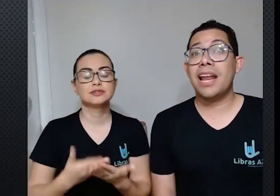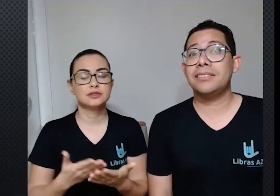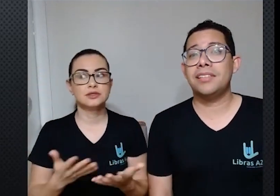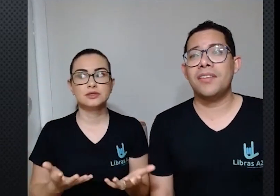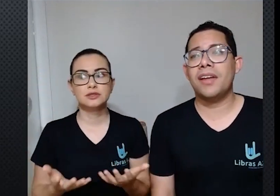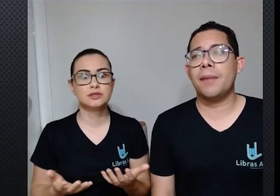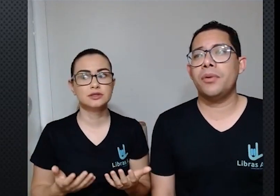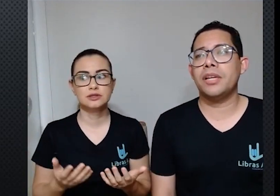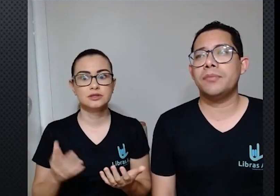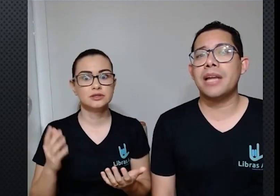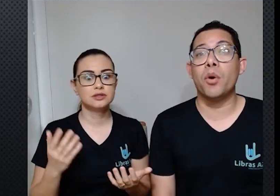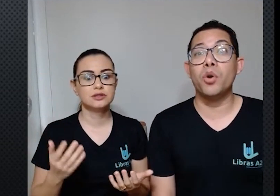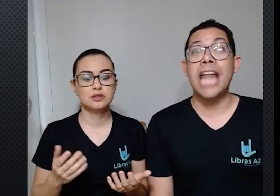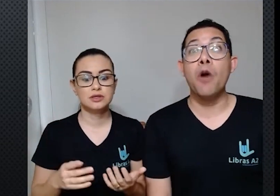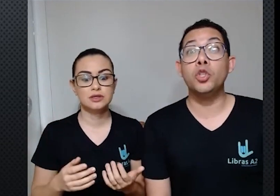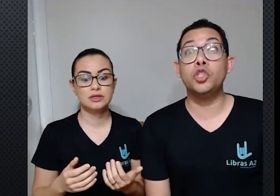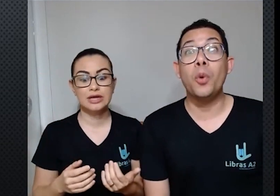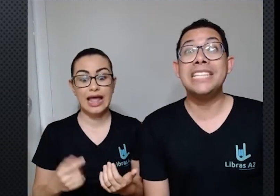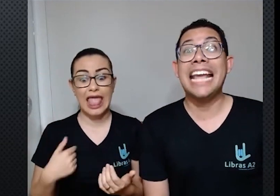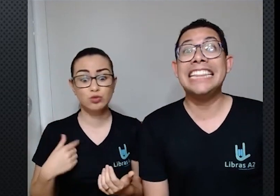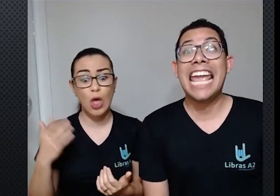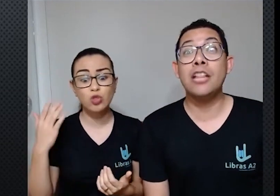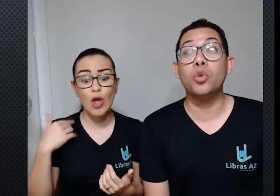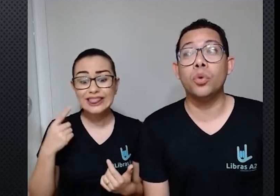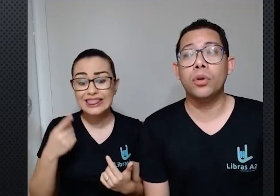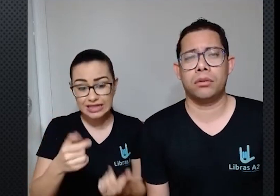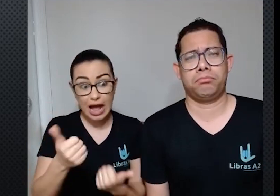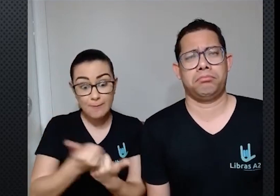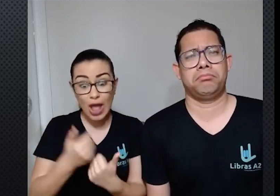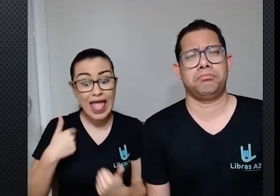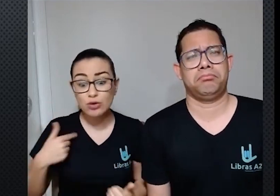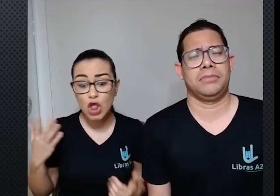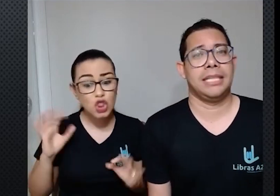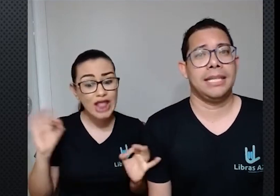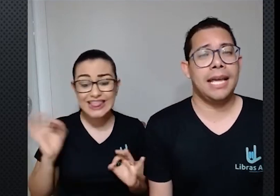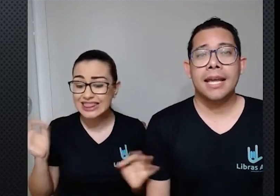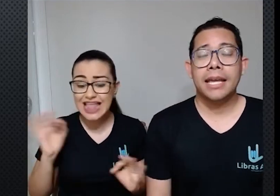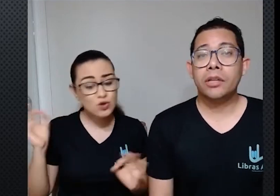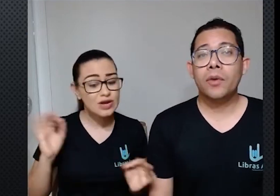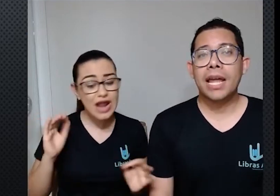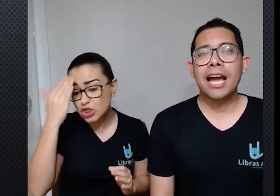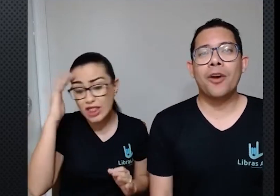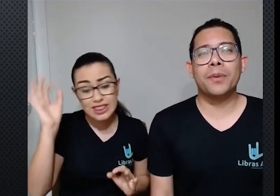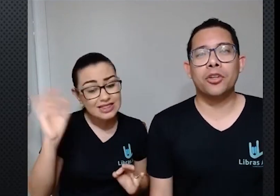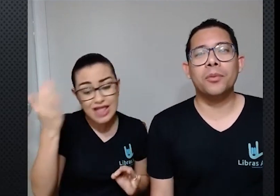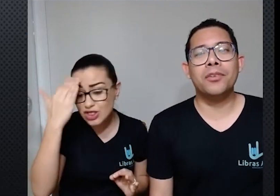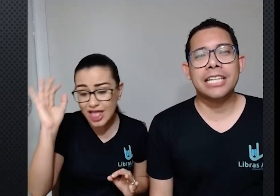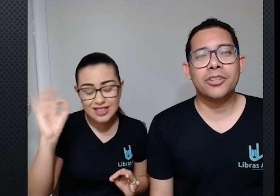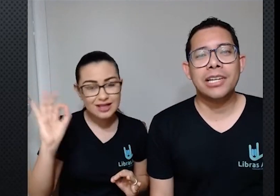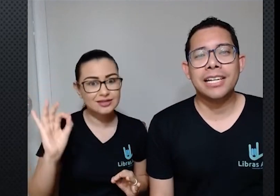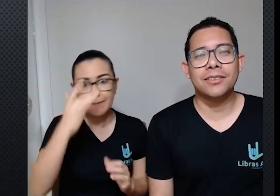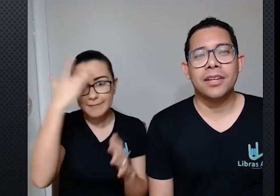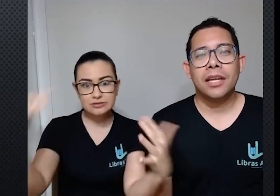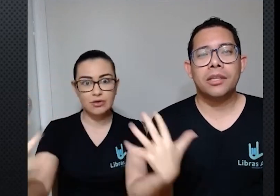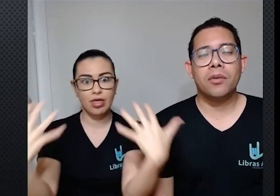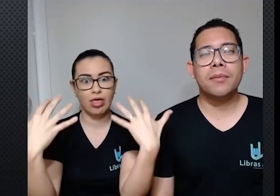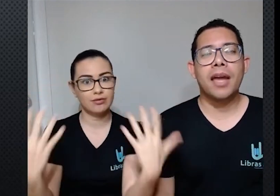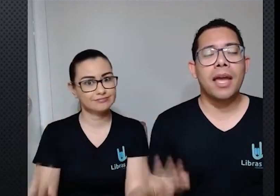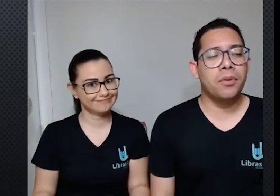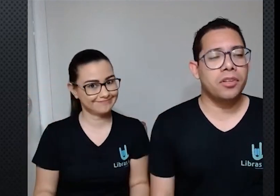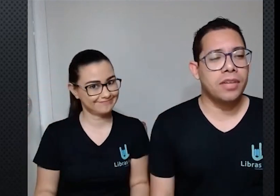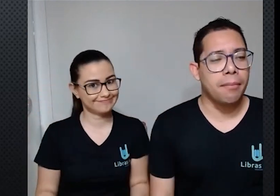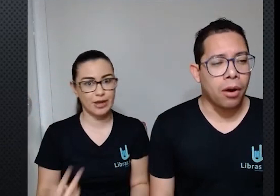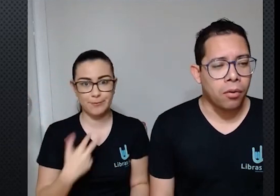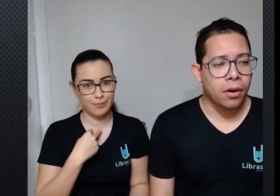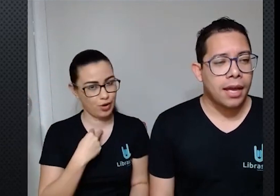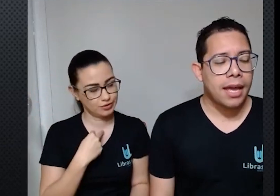e às vezes você vai falar para o intérprete de apoio, não estou entendendo. né? Então não é legal, porque todo mundo vai estar te olhando. Então é